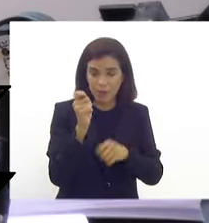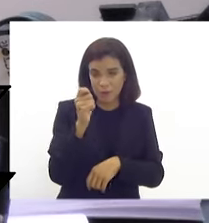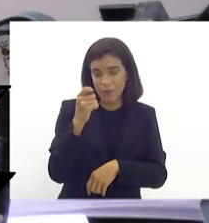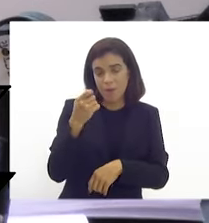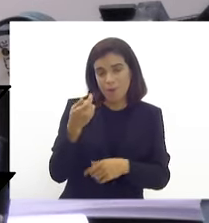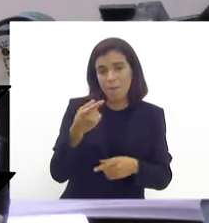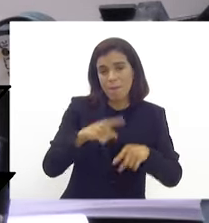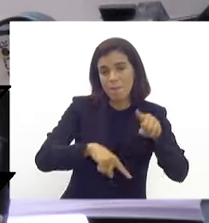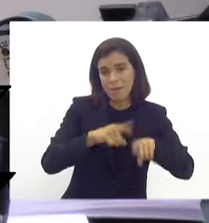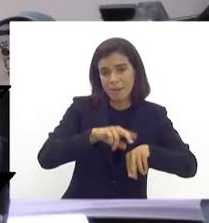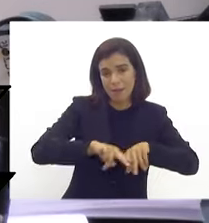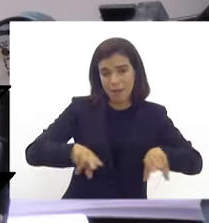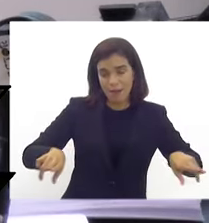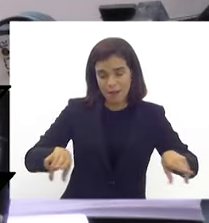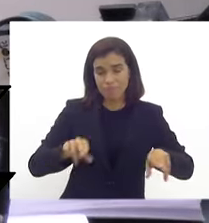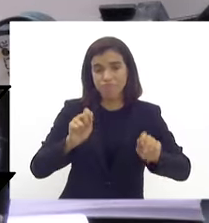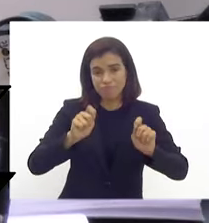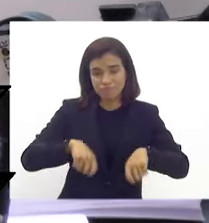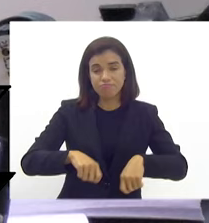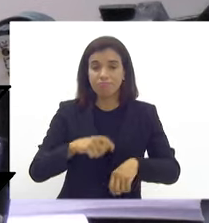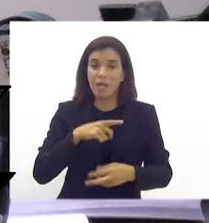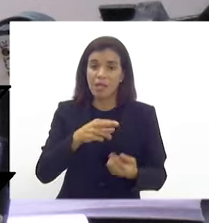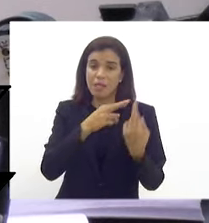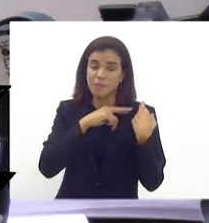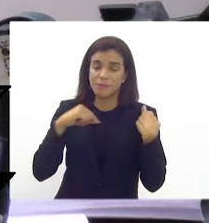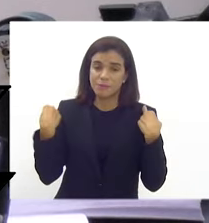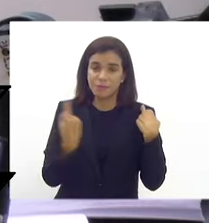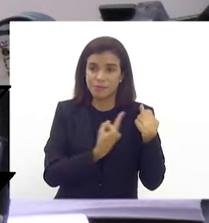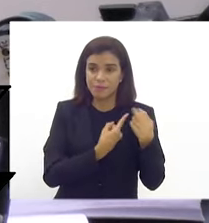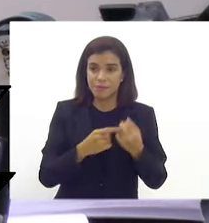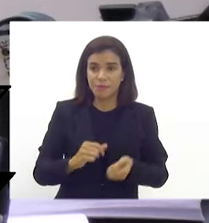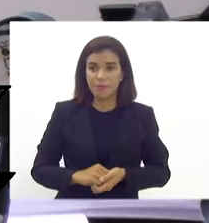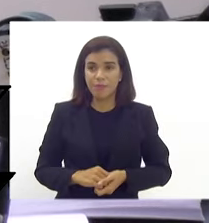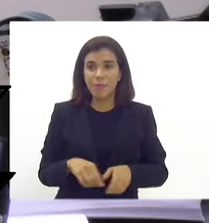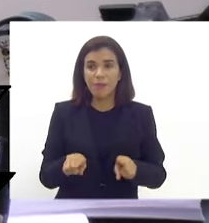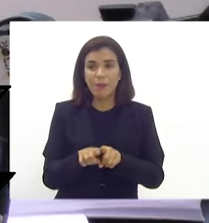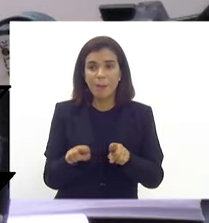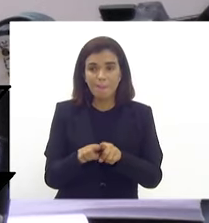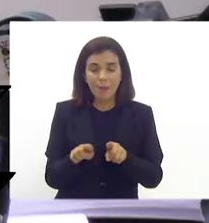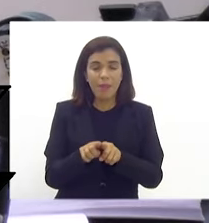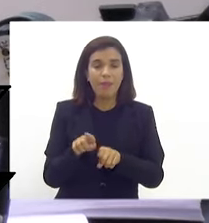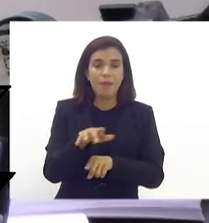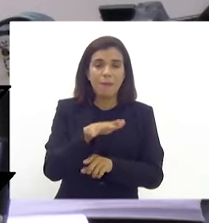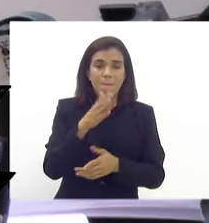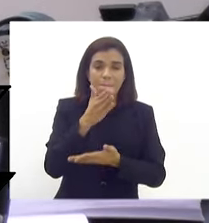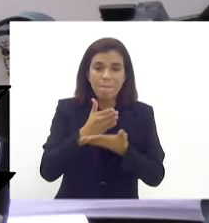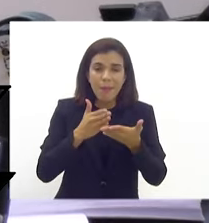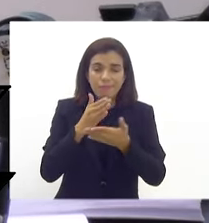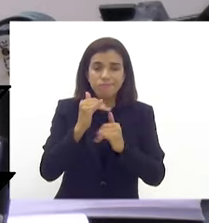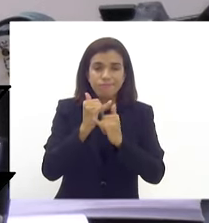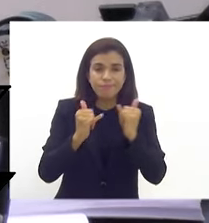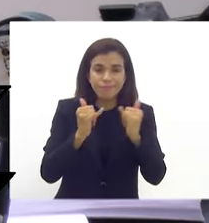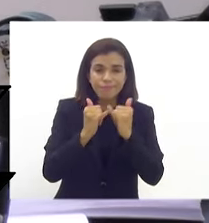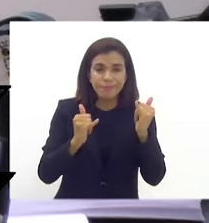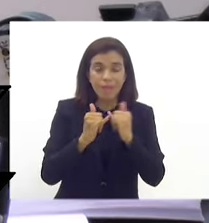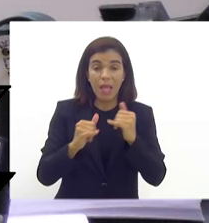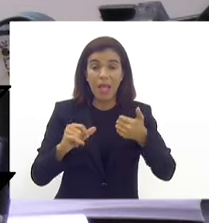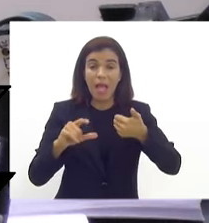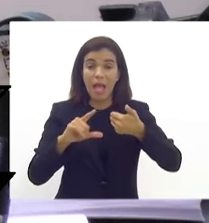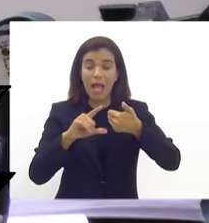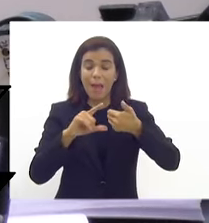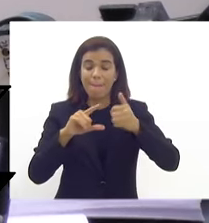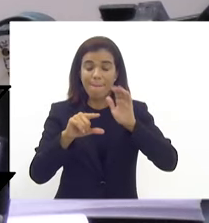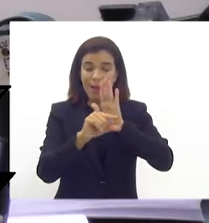competência são de todos acrescer saindo do ponto justificar a incondicionalidade parcial do referido artigo parágrafo 3º do artigo